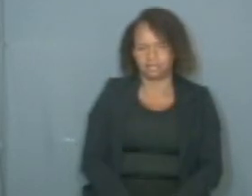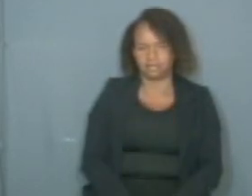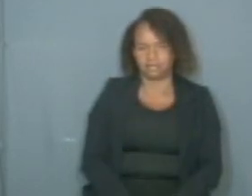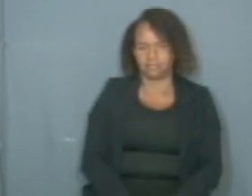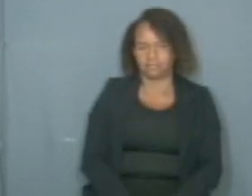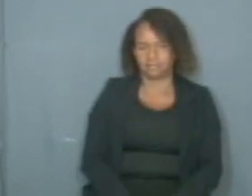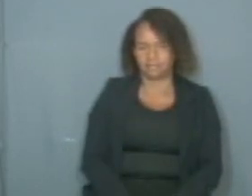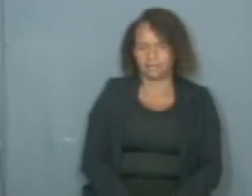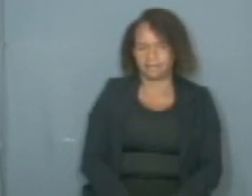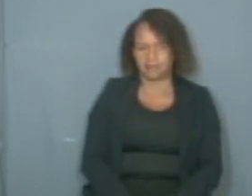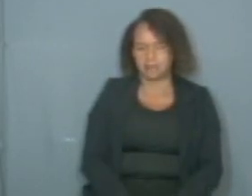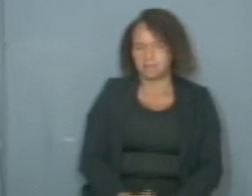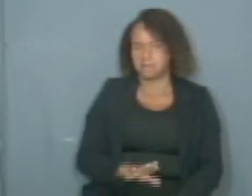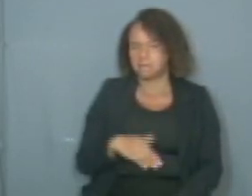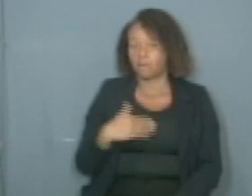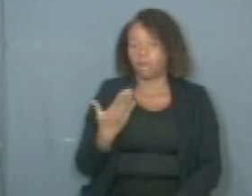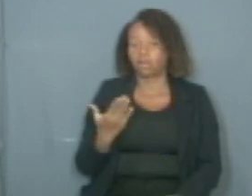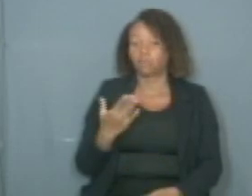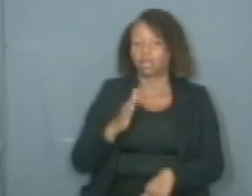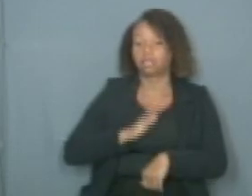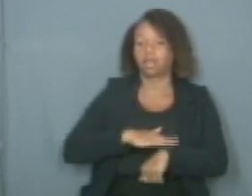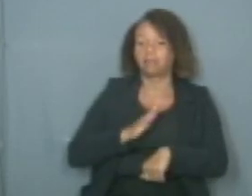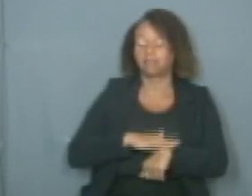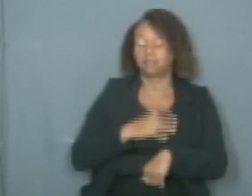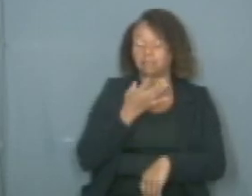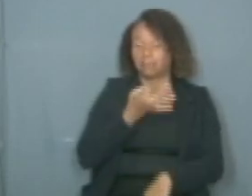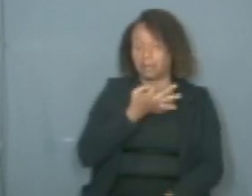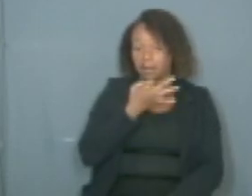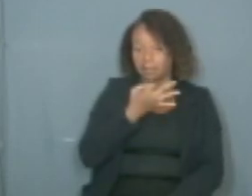Alguém quer chutar há quanto tempo a obra parou?